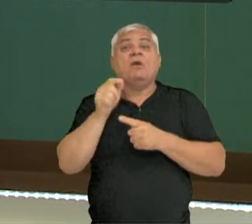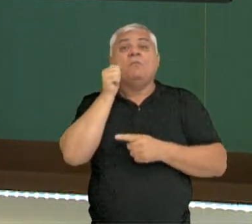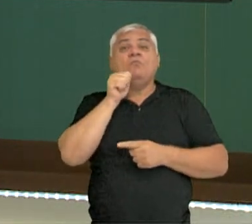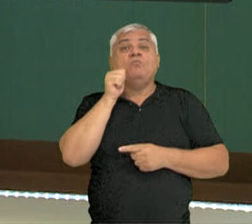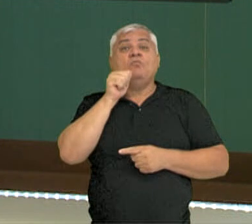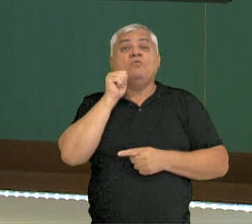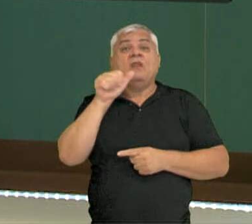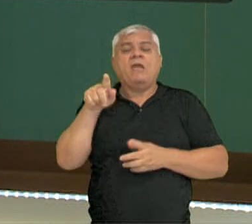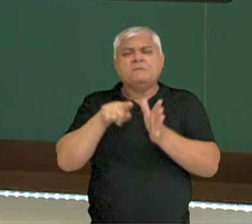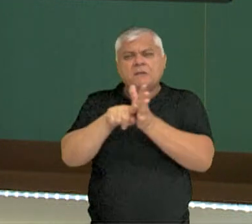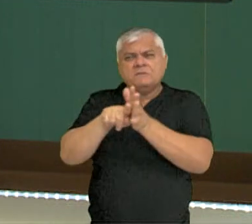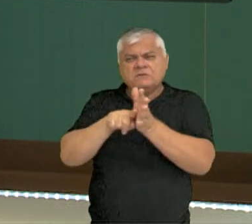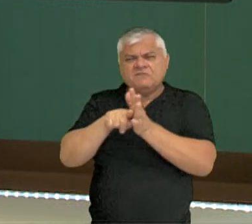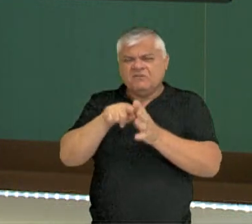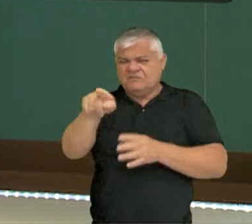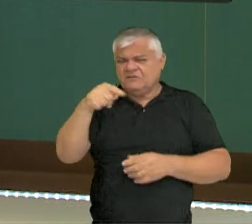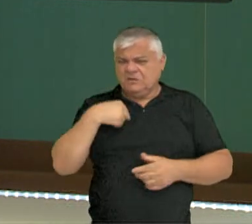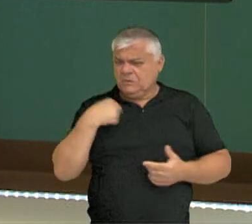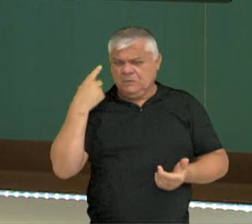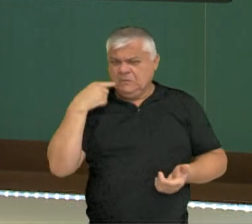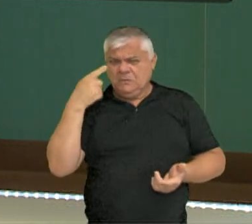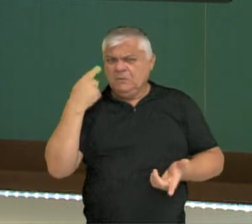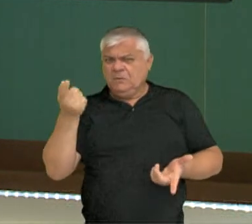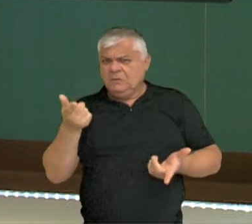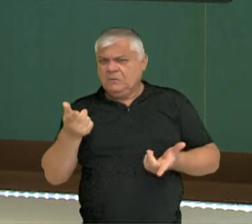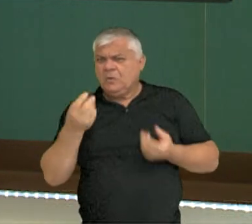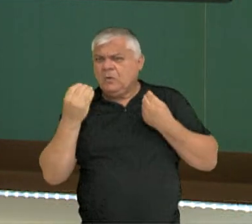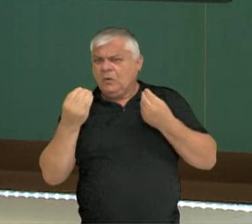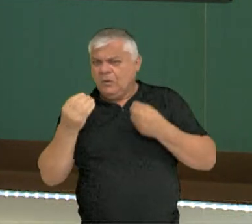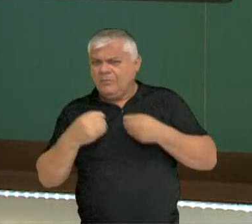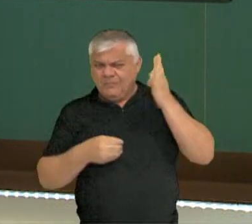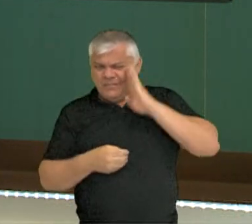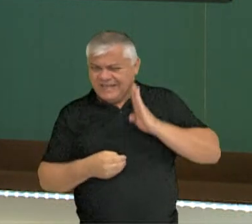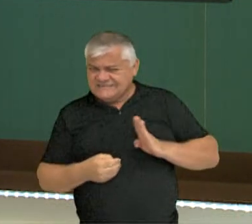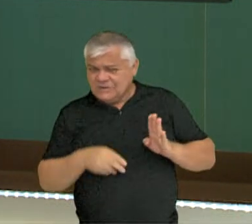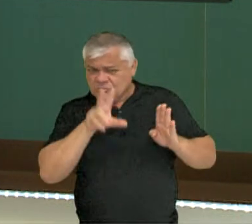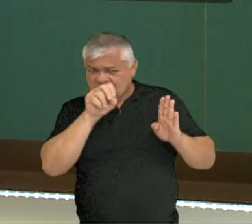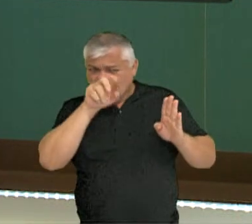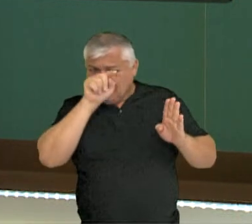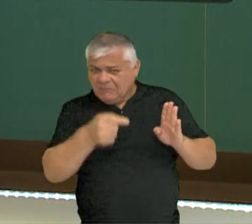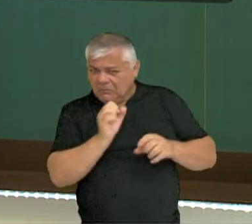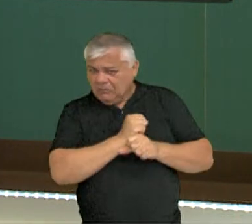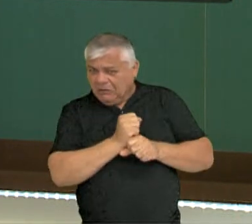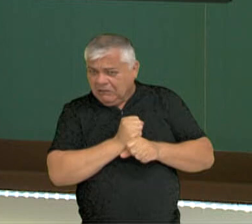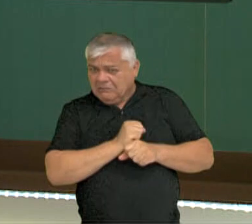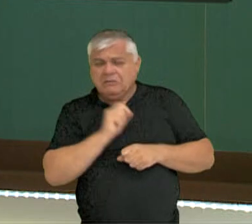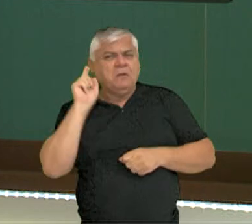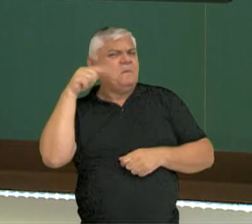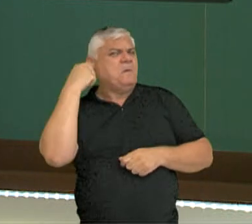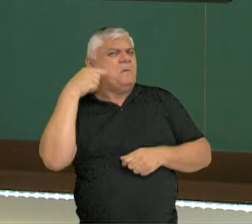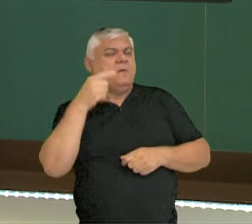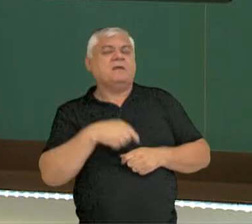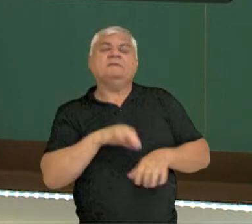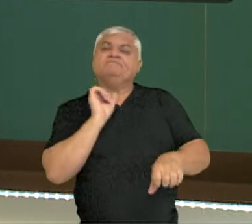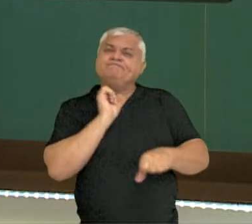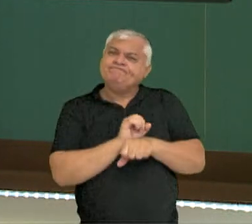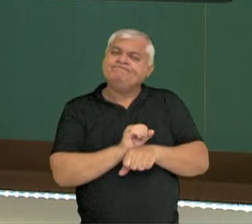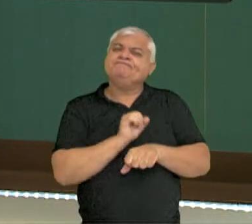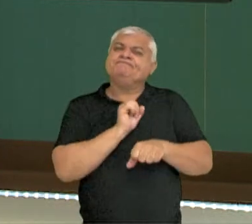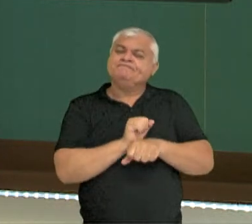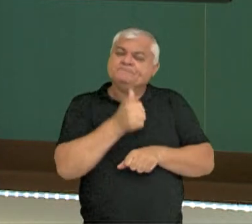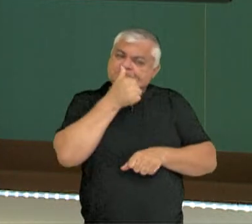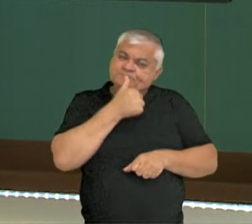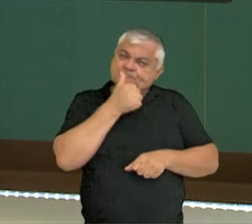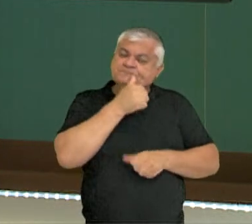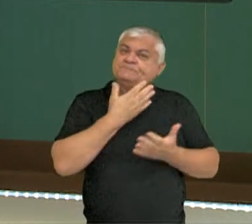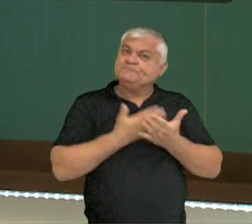estava viajando na maionese, quando falou que tinha datações no Brasil de 50 mil anos. Ela teve que esperar tecnologia, ela teve que esperar